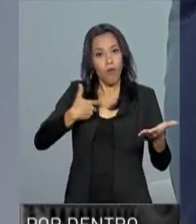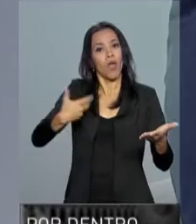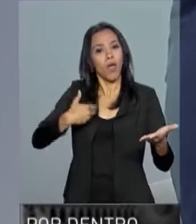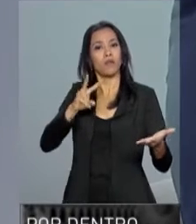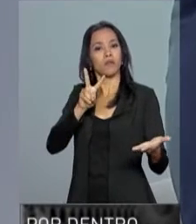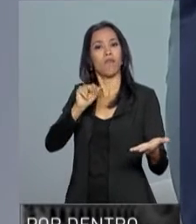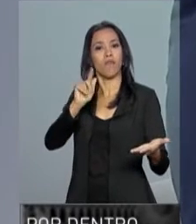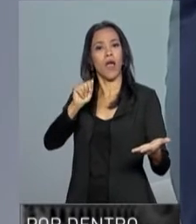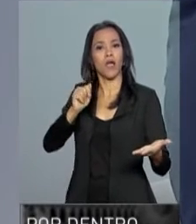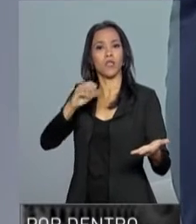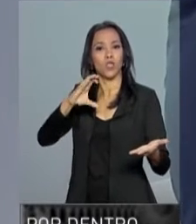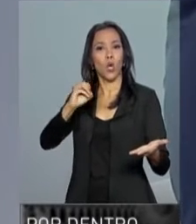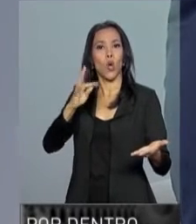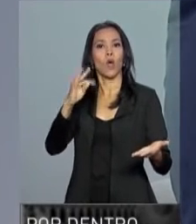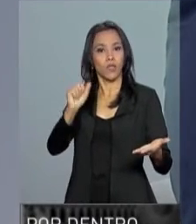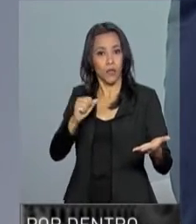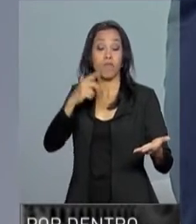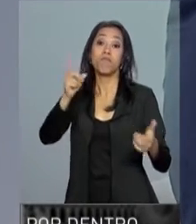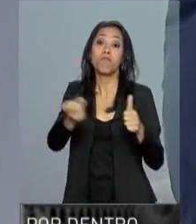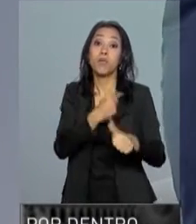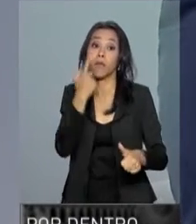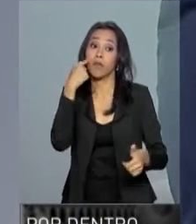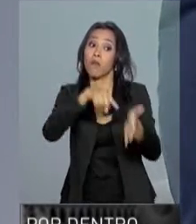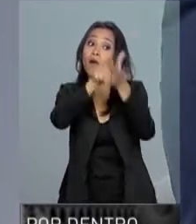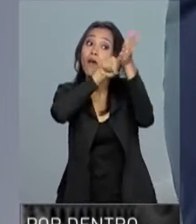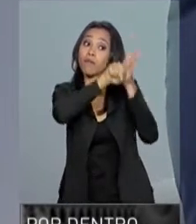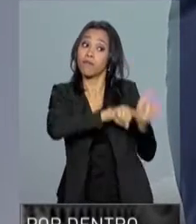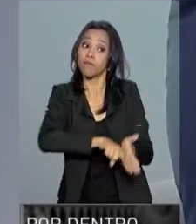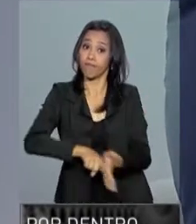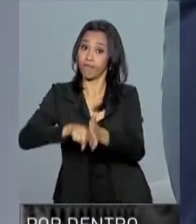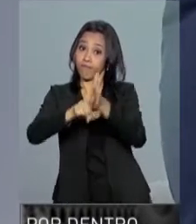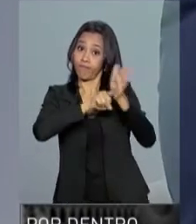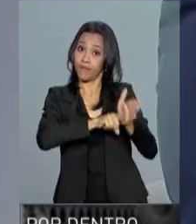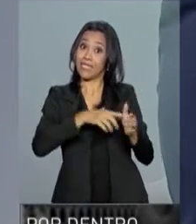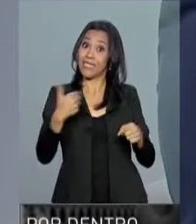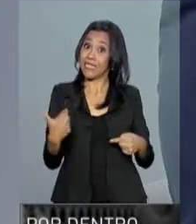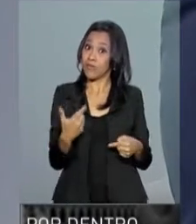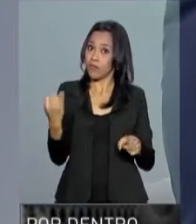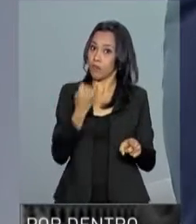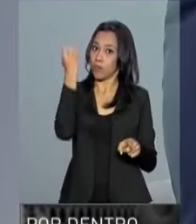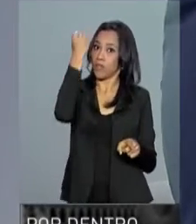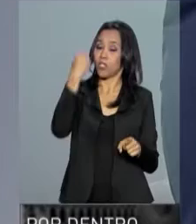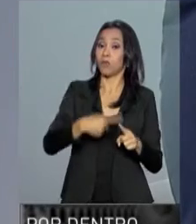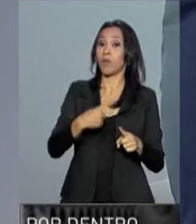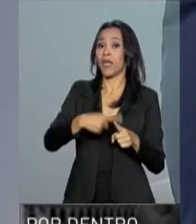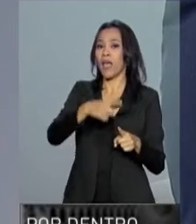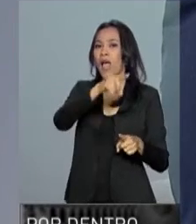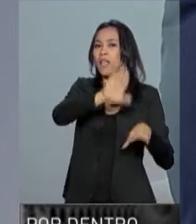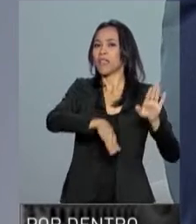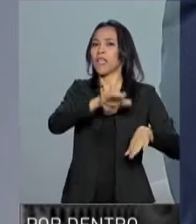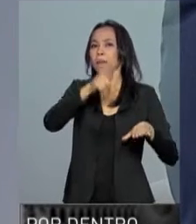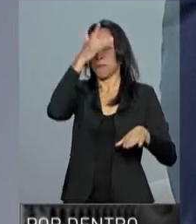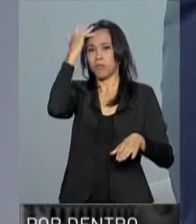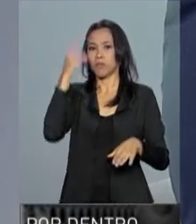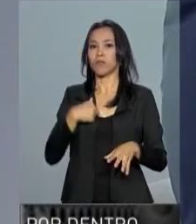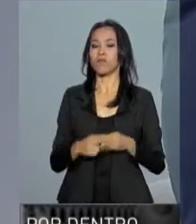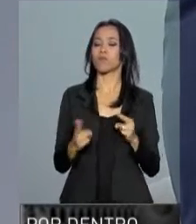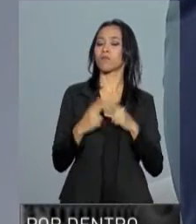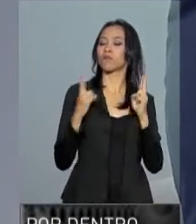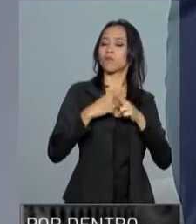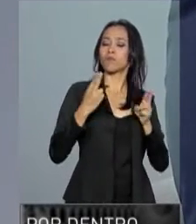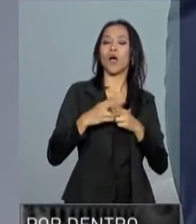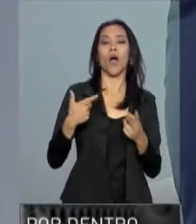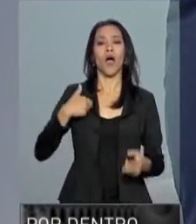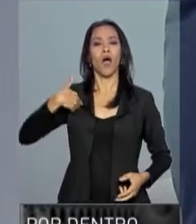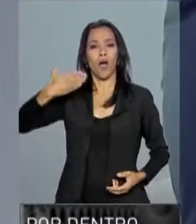parte da reserva de vagas ele então passe por esse mecanismo para nós é muito importante porque além de inibir os possíveis possíveis fraudadores